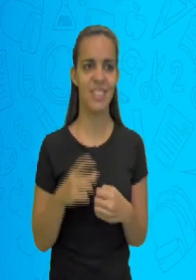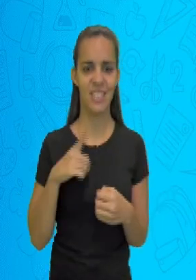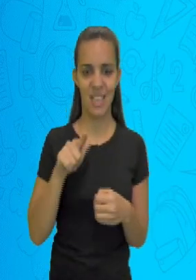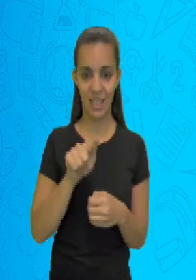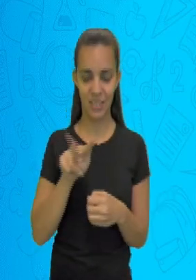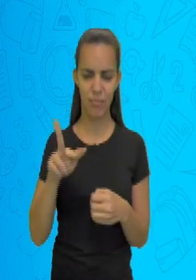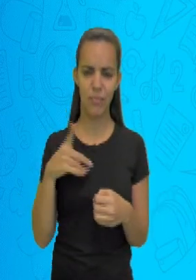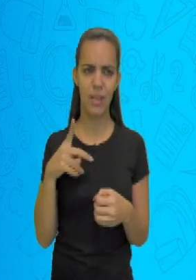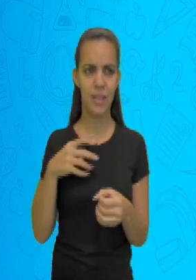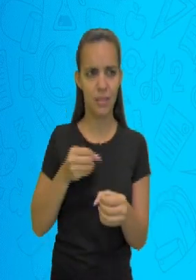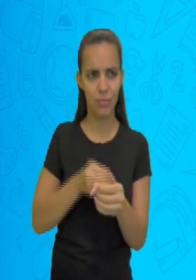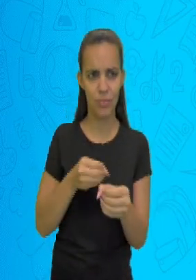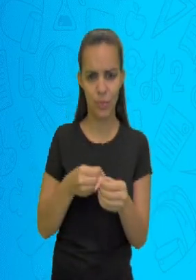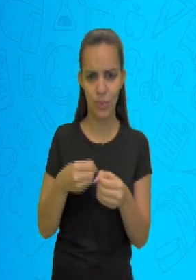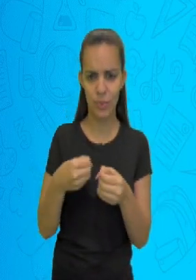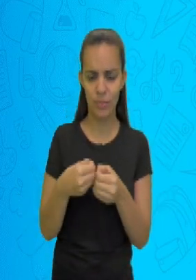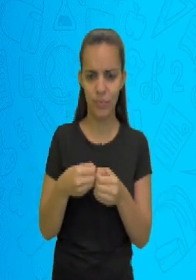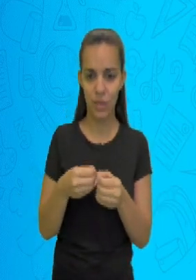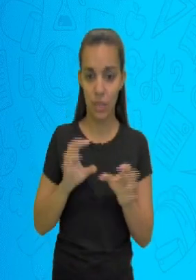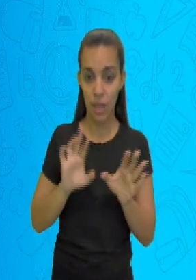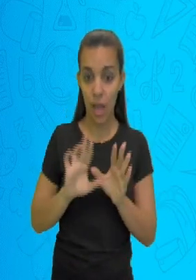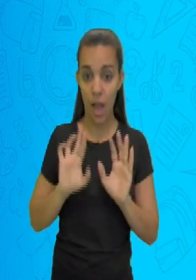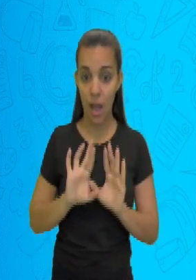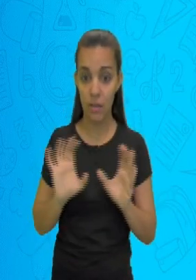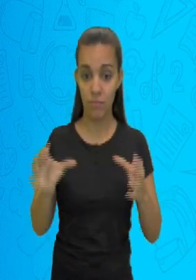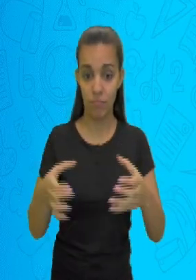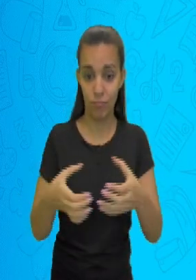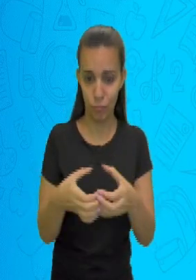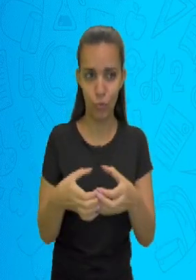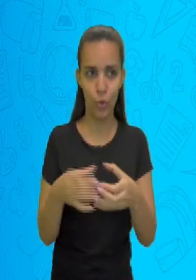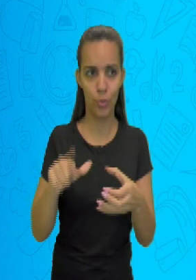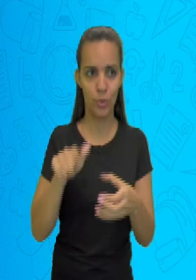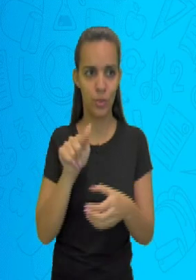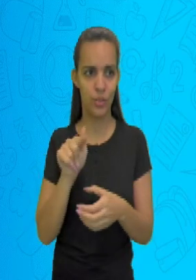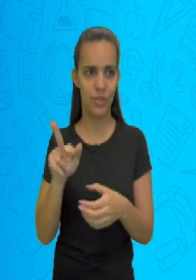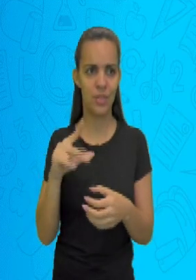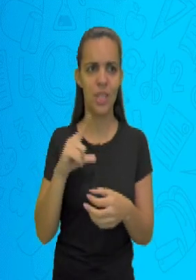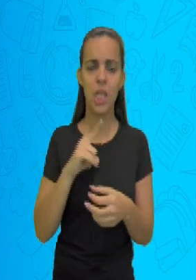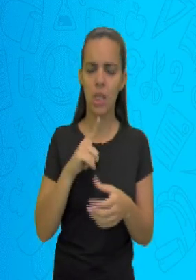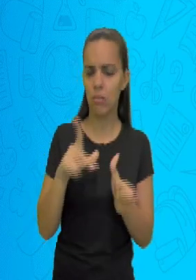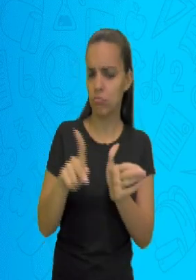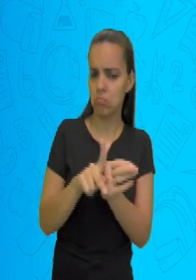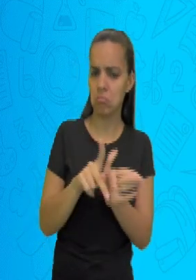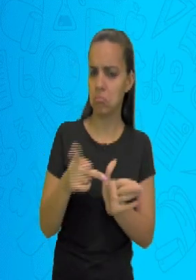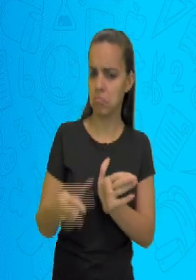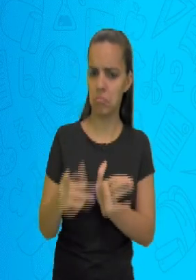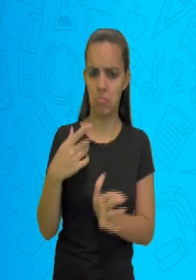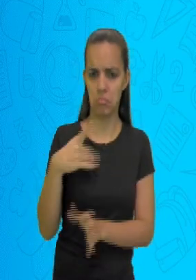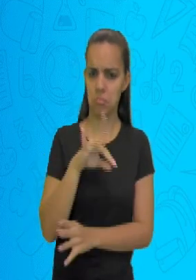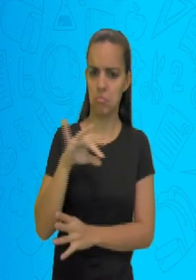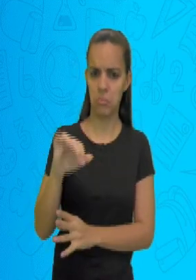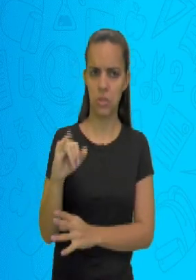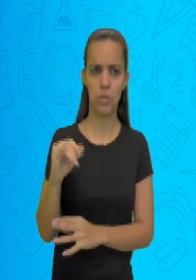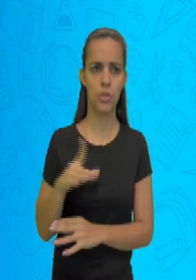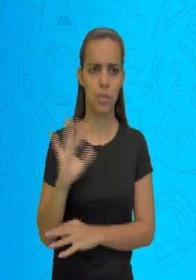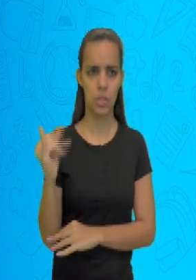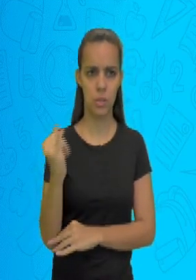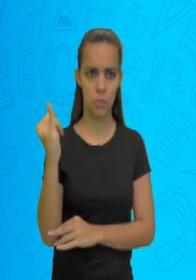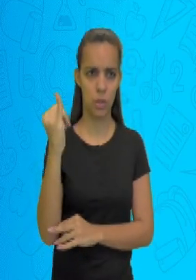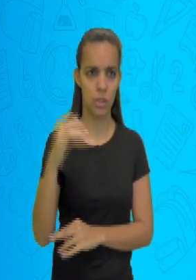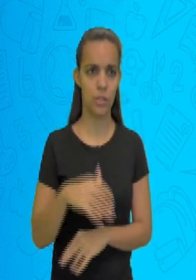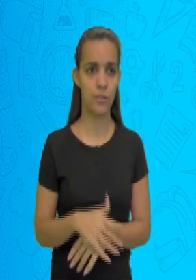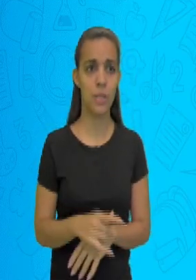Governador Valadares, a região em que está o distrito de Governador Valadares também pode ter as suas datas comemorativas. E a gente